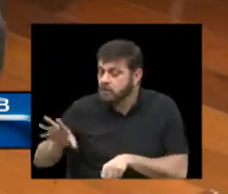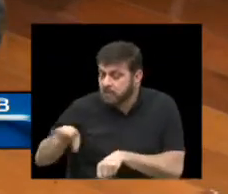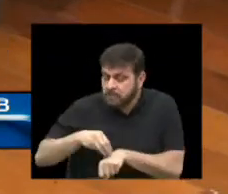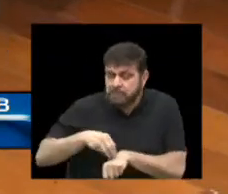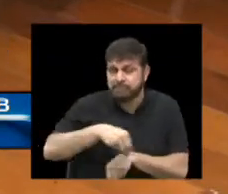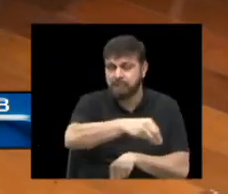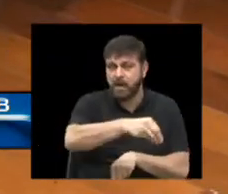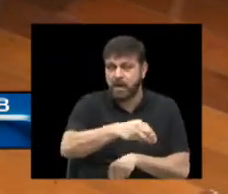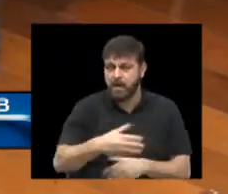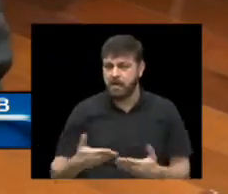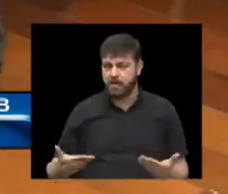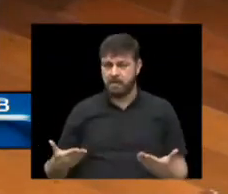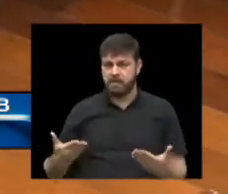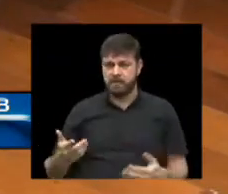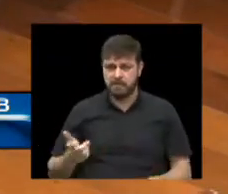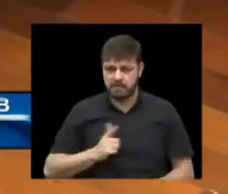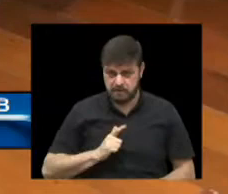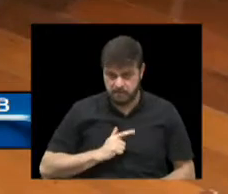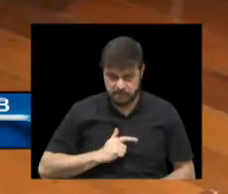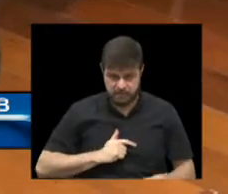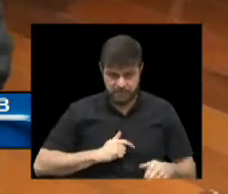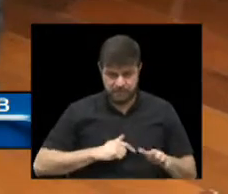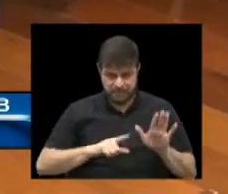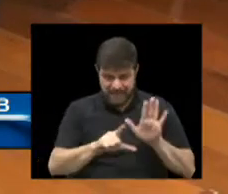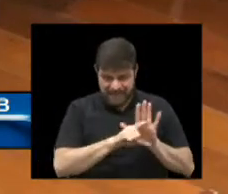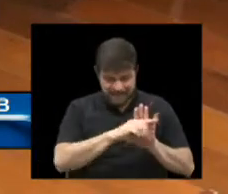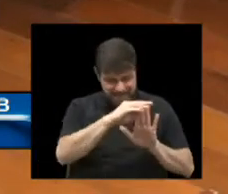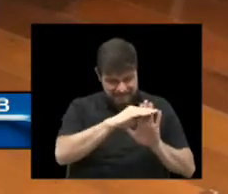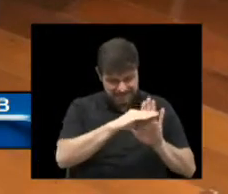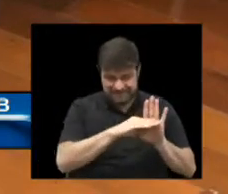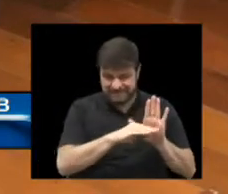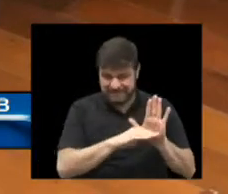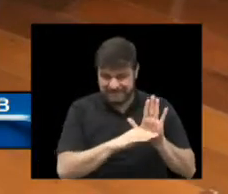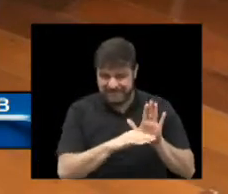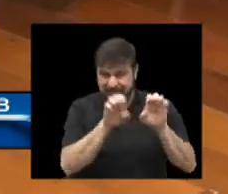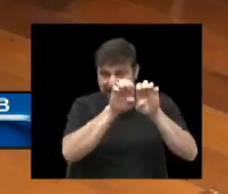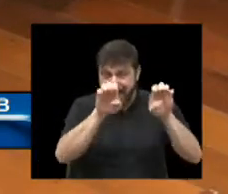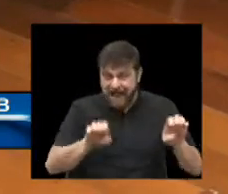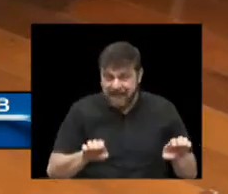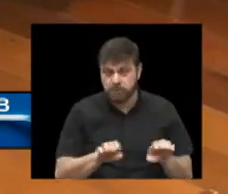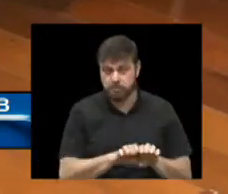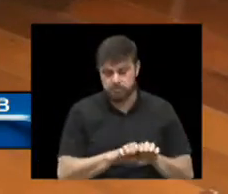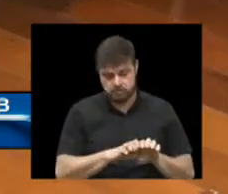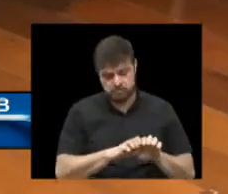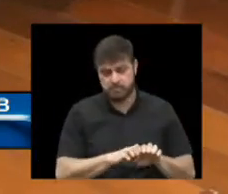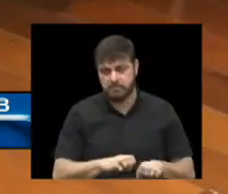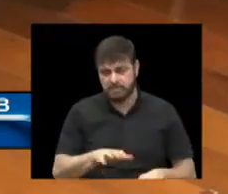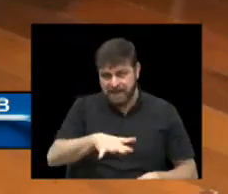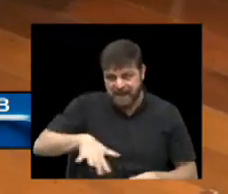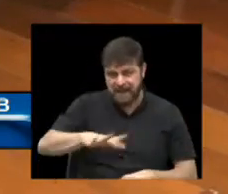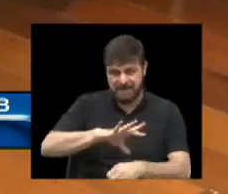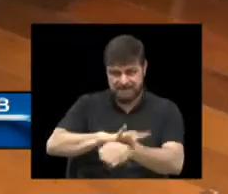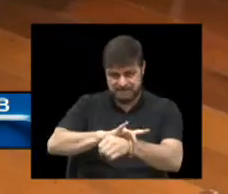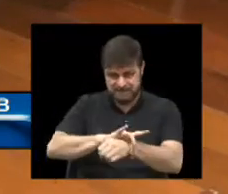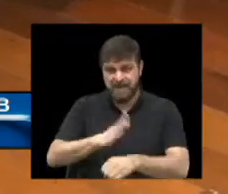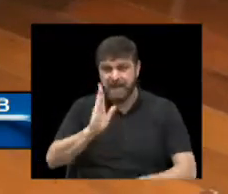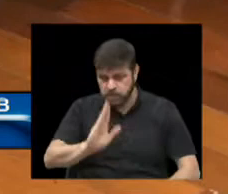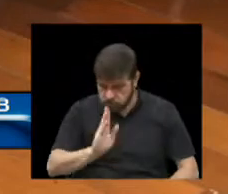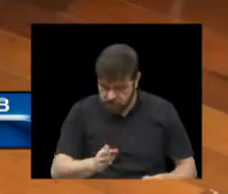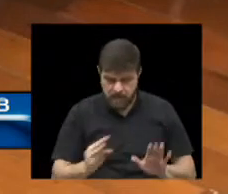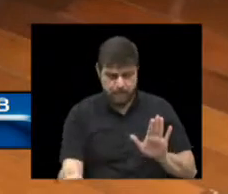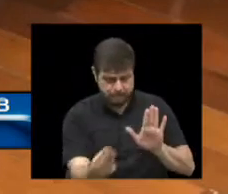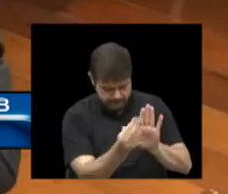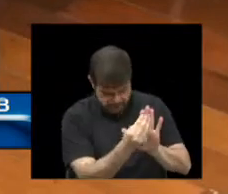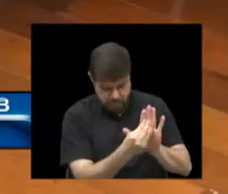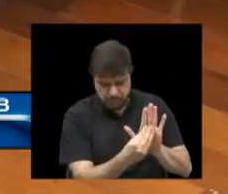contar, e por derradeiro, que a lei de diretrizes orçamentárias trata da estrutura. A estrutura de segurança está sendo contemplada na lei